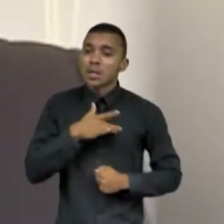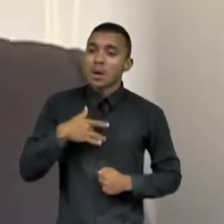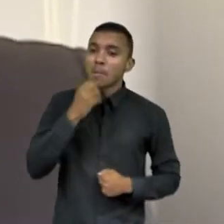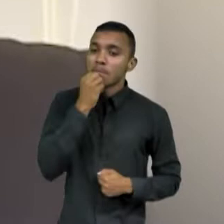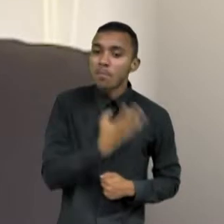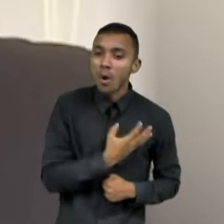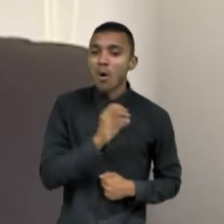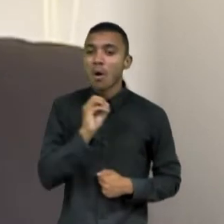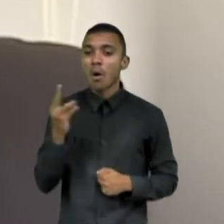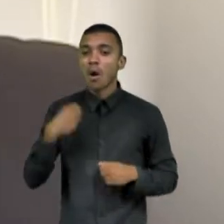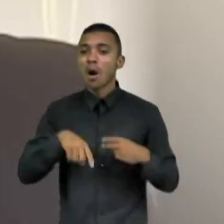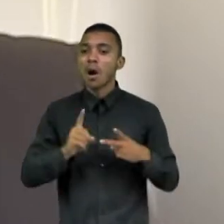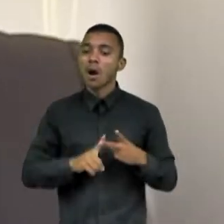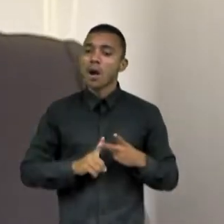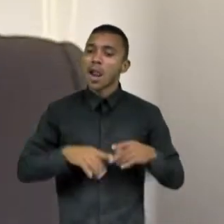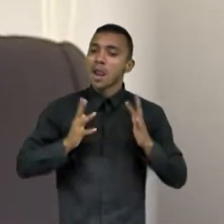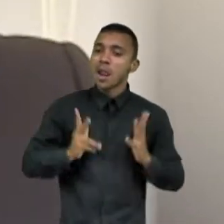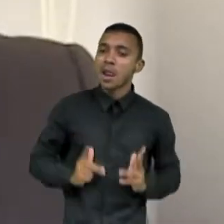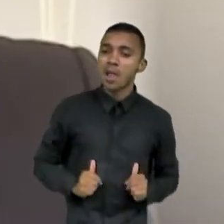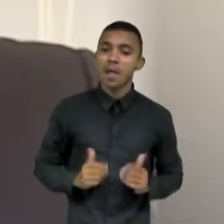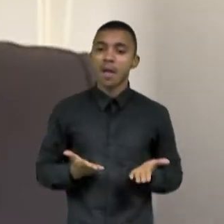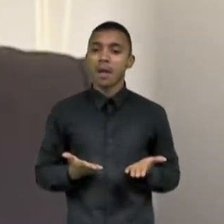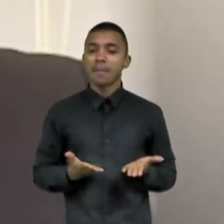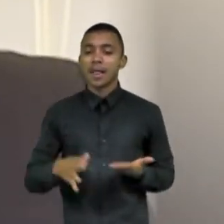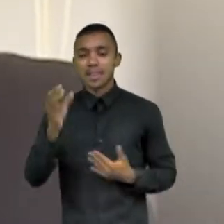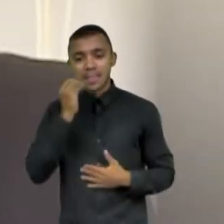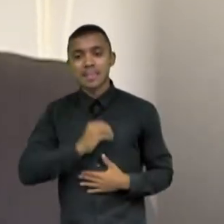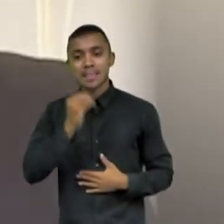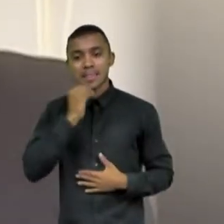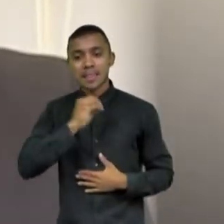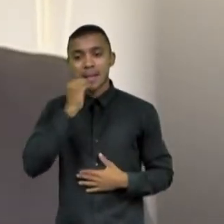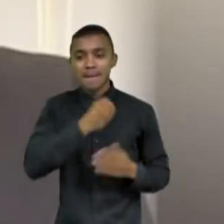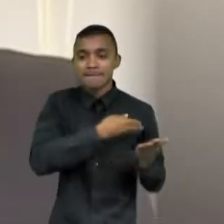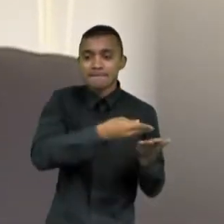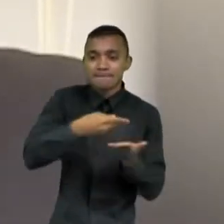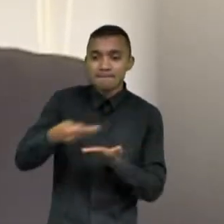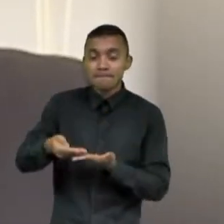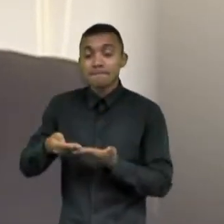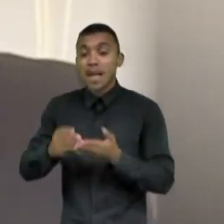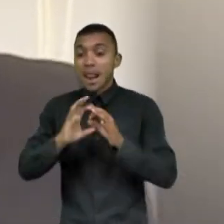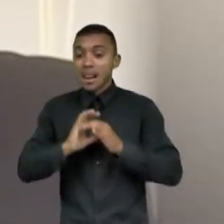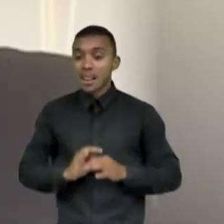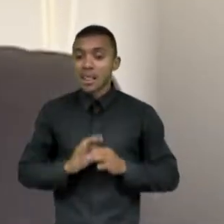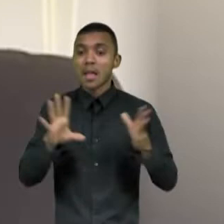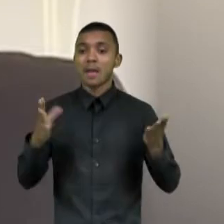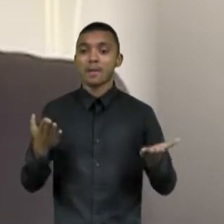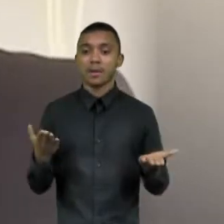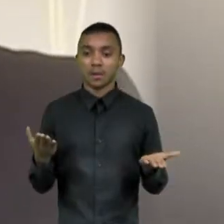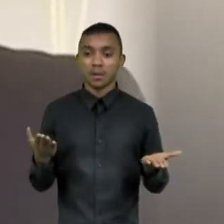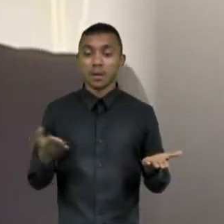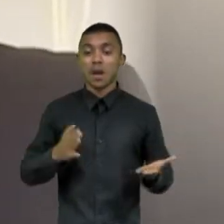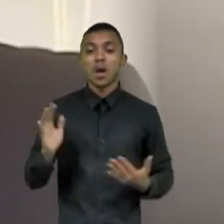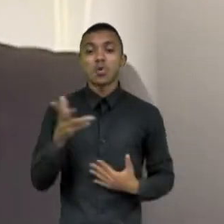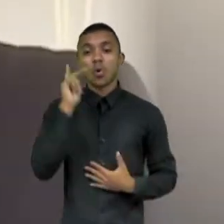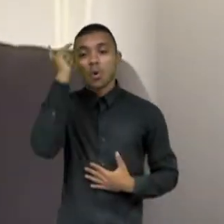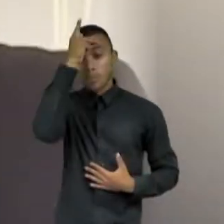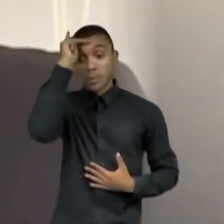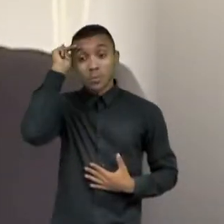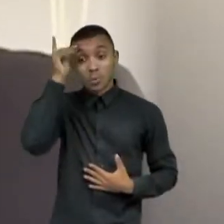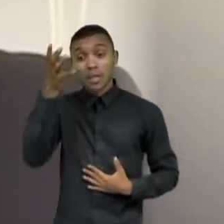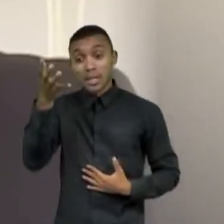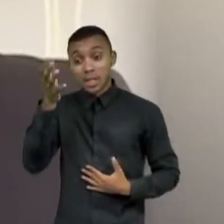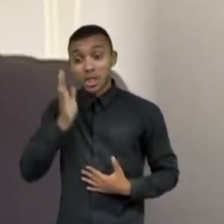uma alimentação mais consciente, possa ser permitida ou facilitada a todos os que